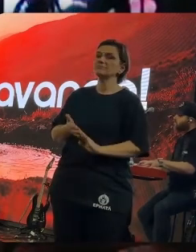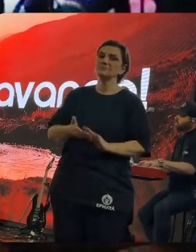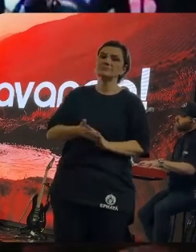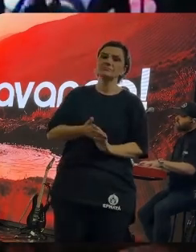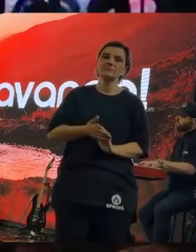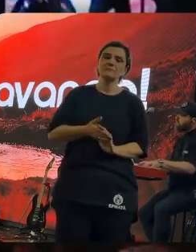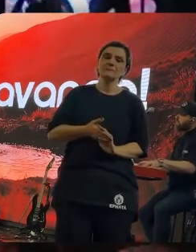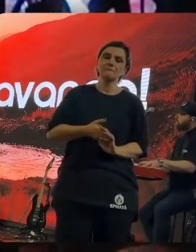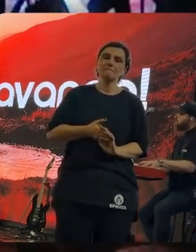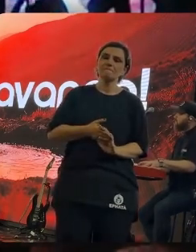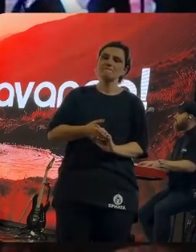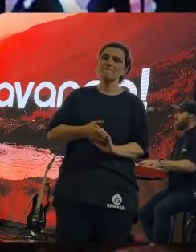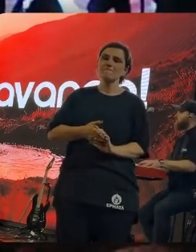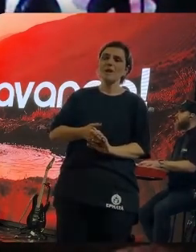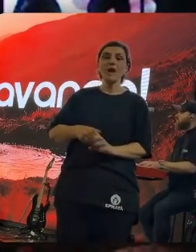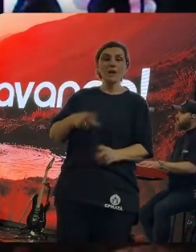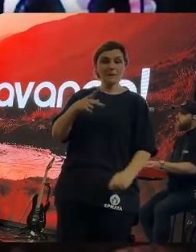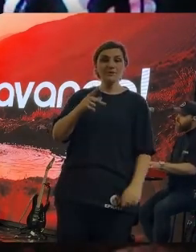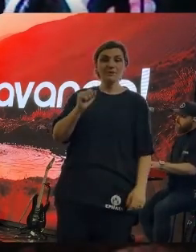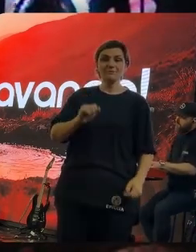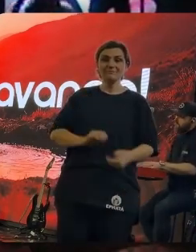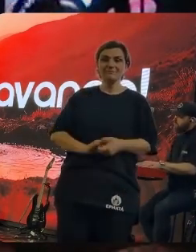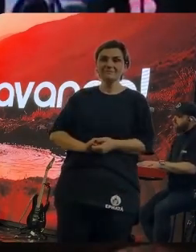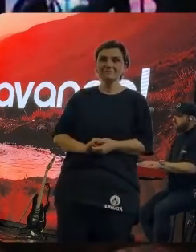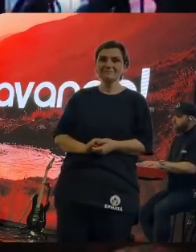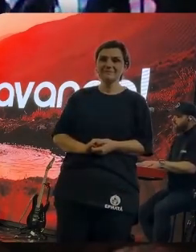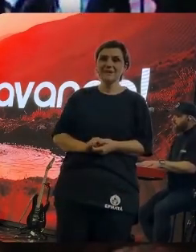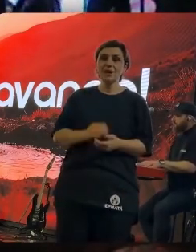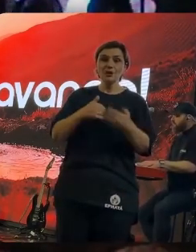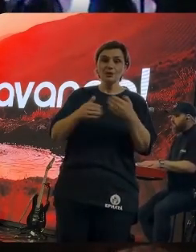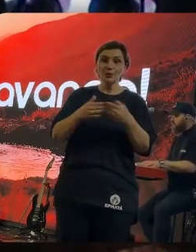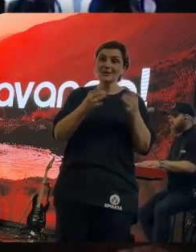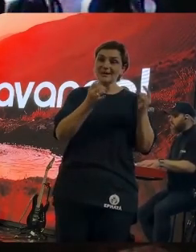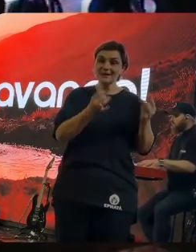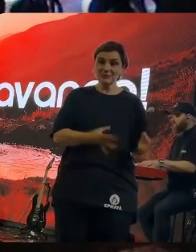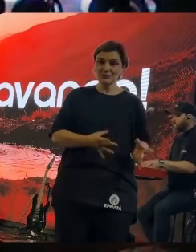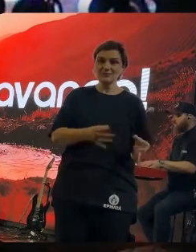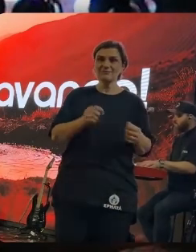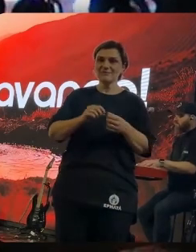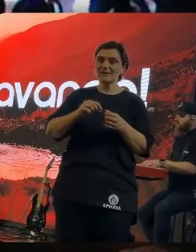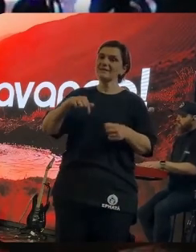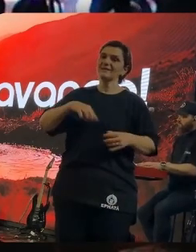Há uma palavra profética nessa noite. Há uma palavra profética nessa noite.